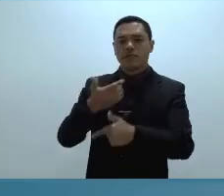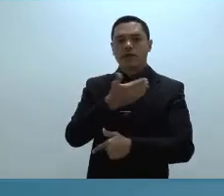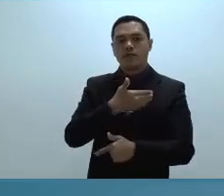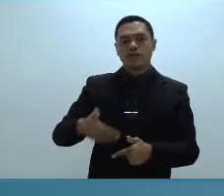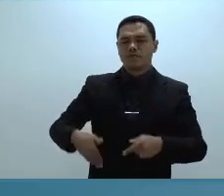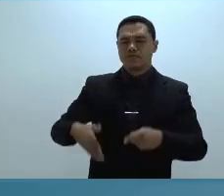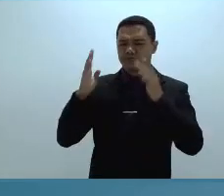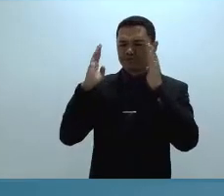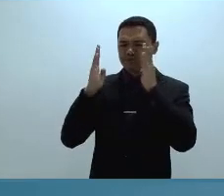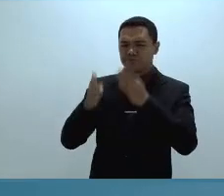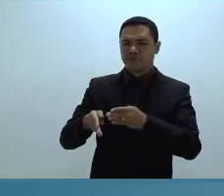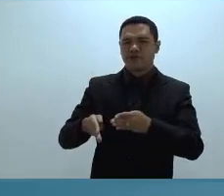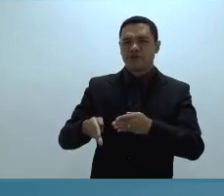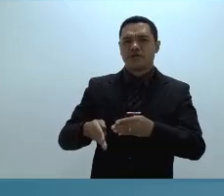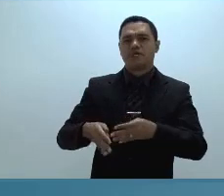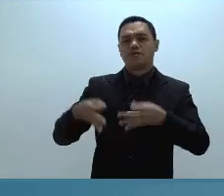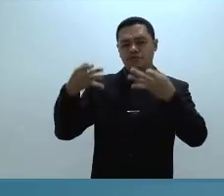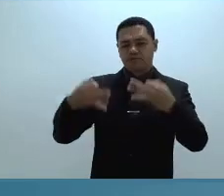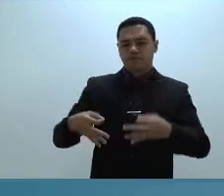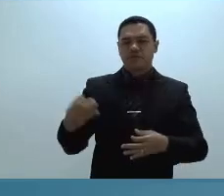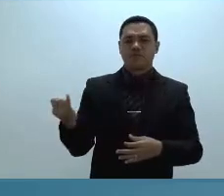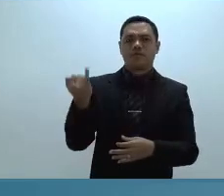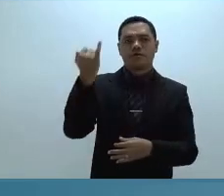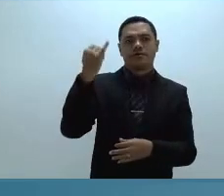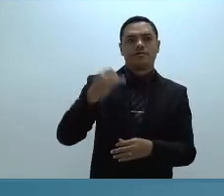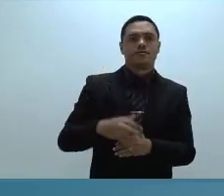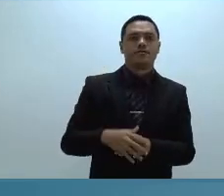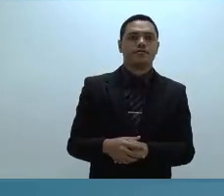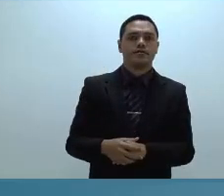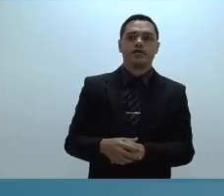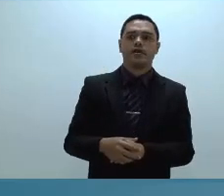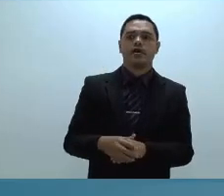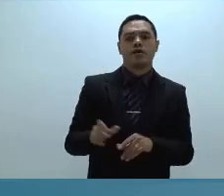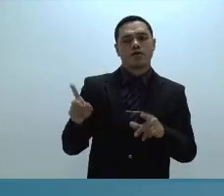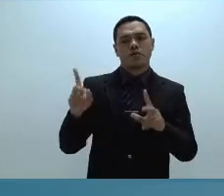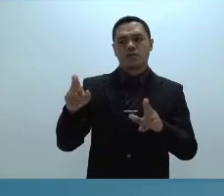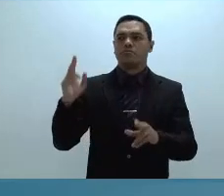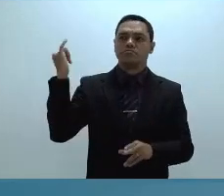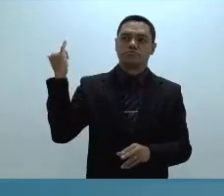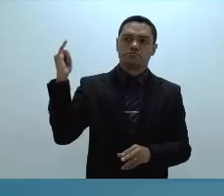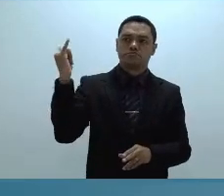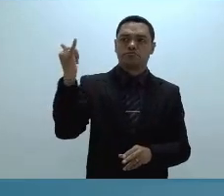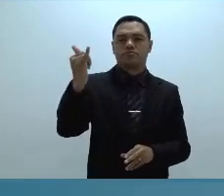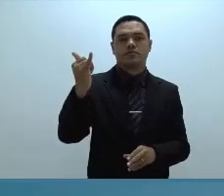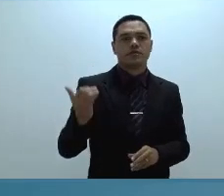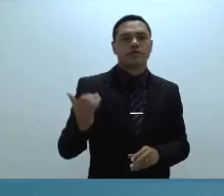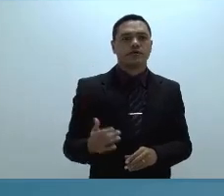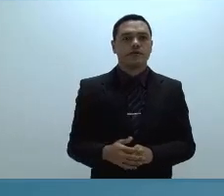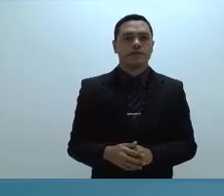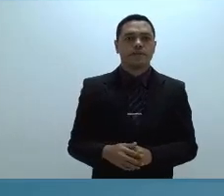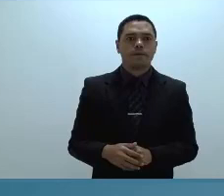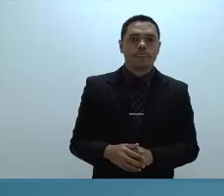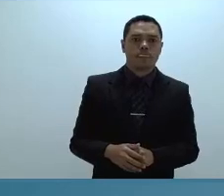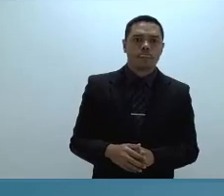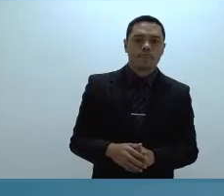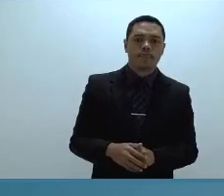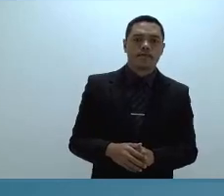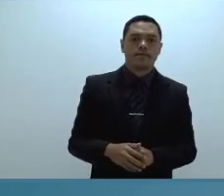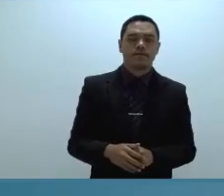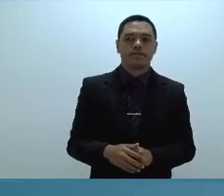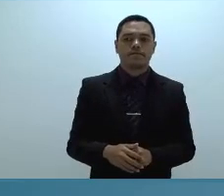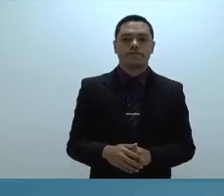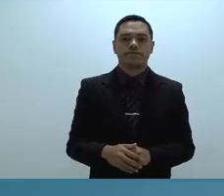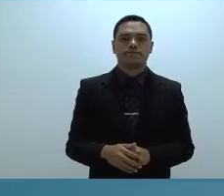e essencial, como foi a distribuição de energia elétrica. Constata-se distinção em relação ao caso dos